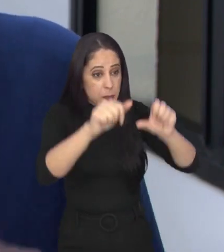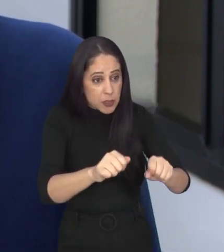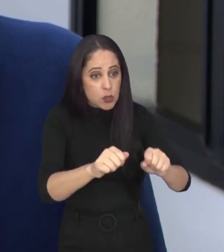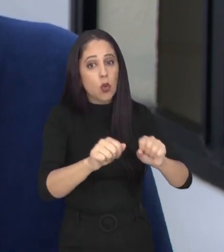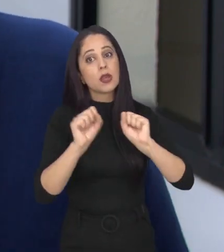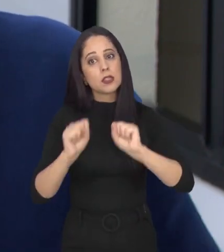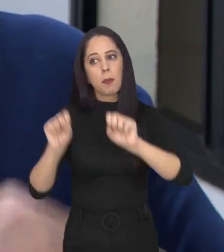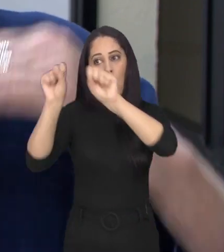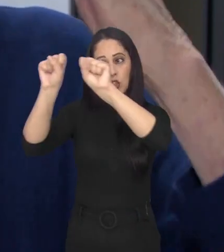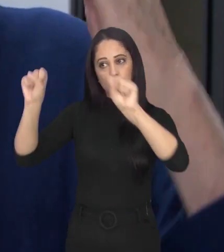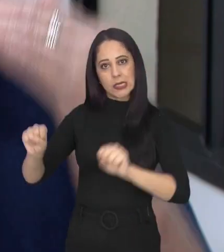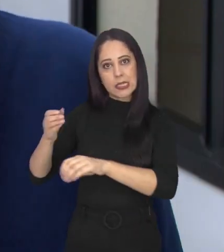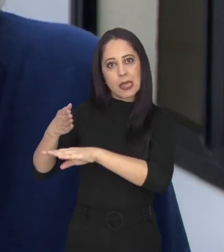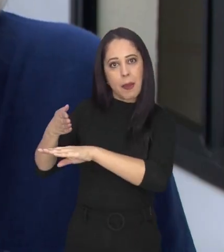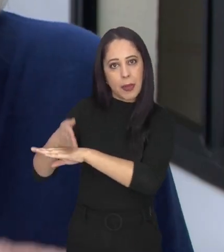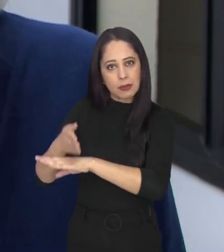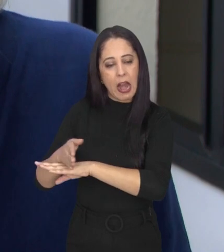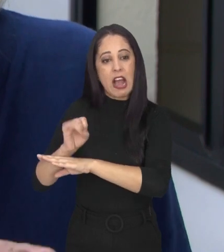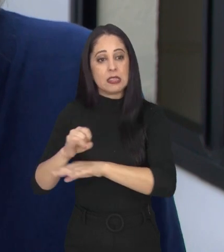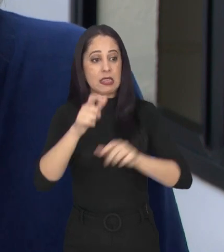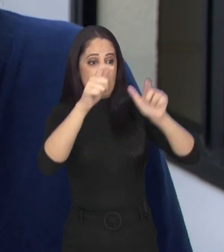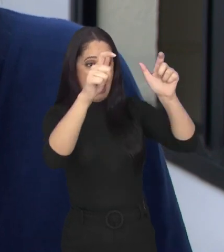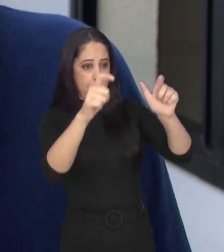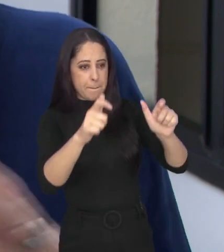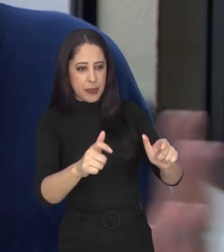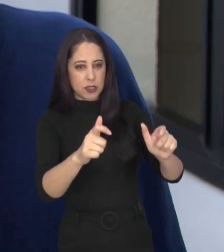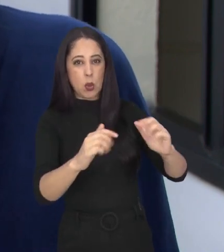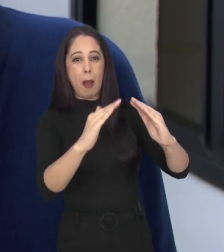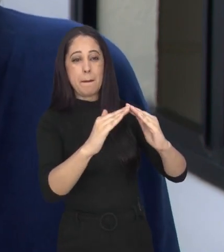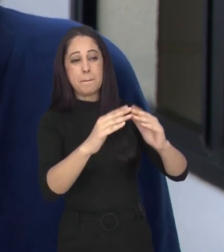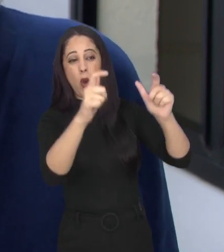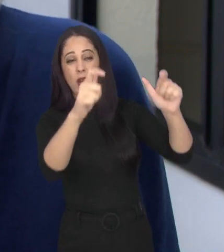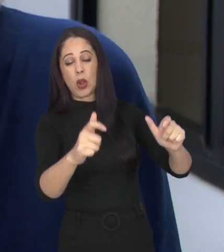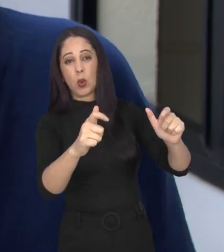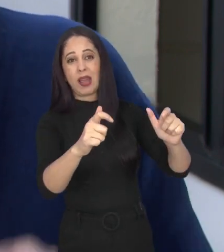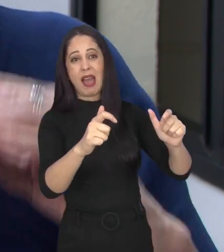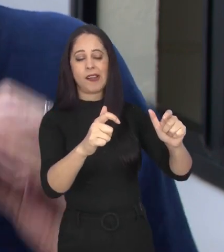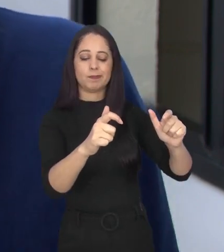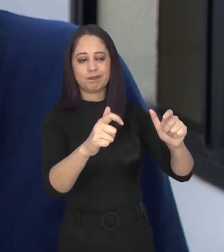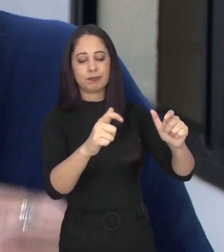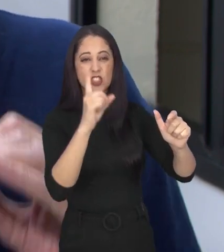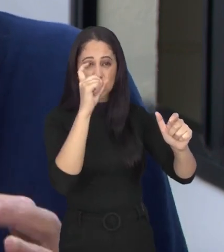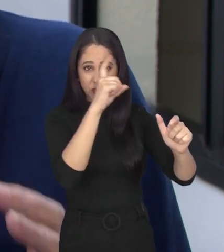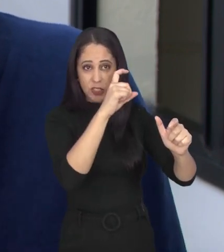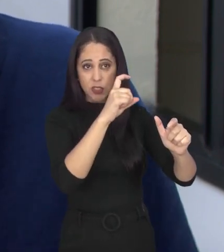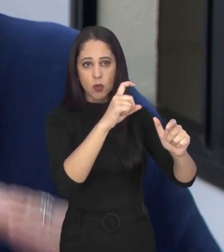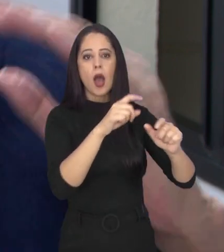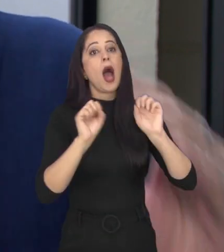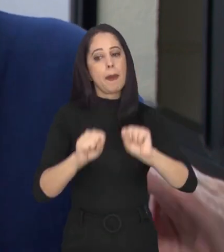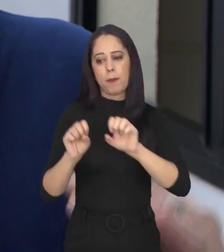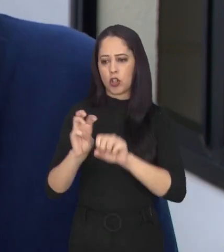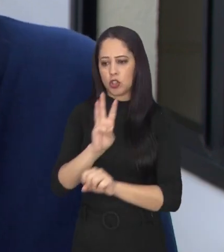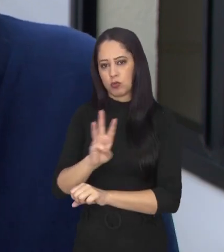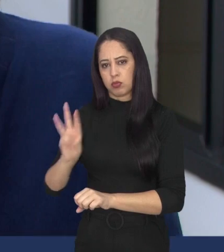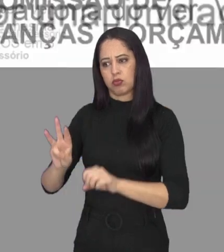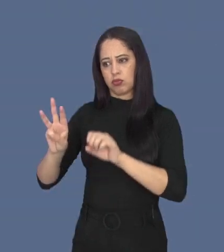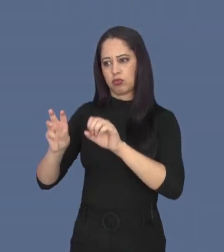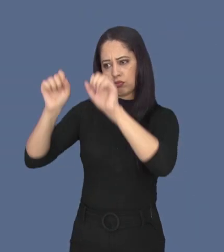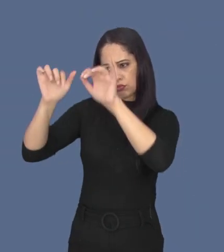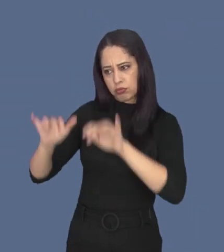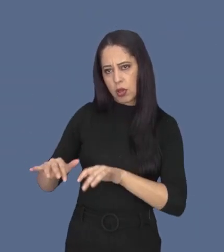de regularização ou que estão morando em algum loteamento irregular, elas sabem exatamente o que pode e o que não